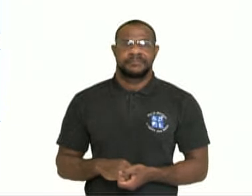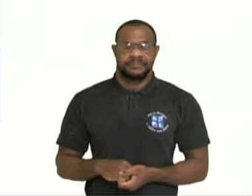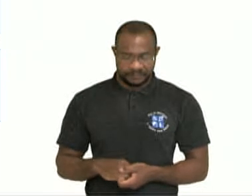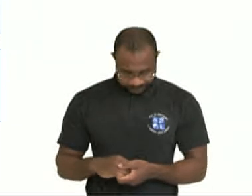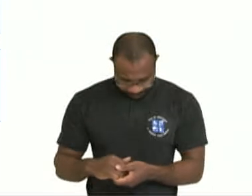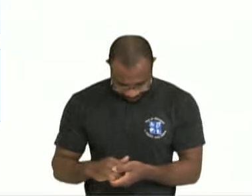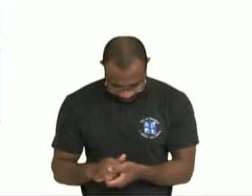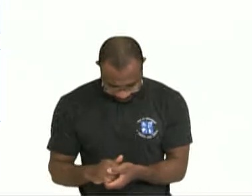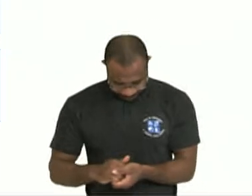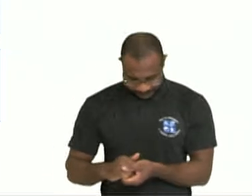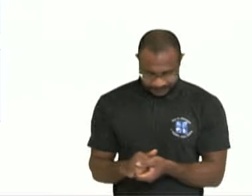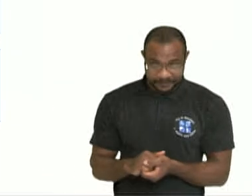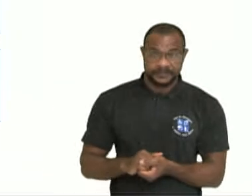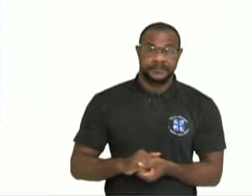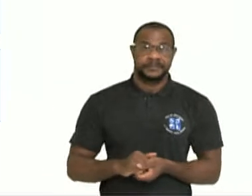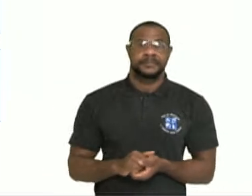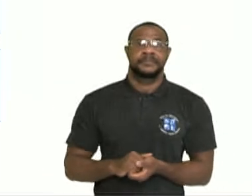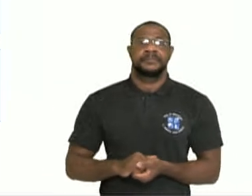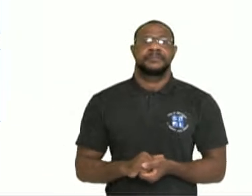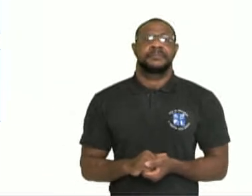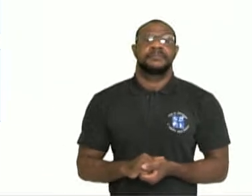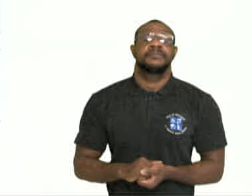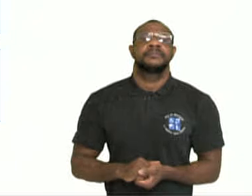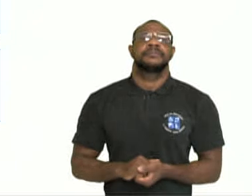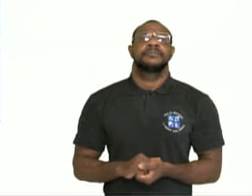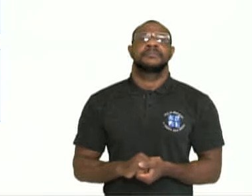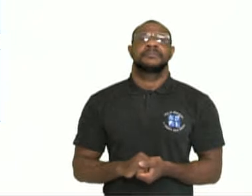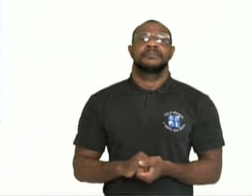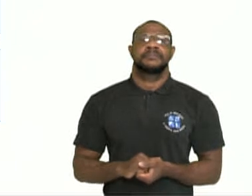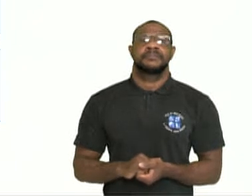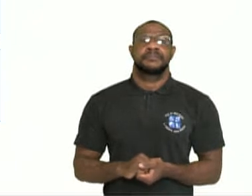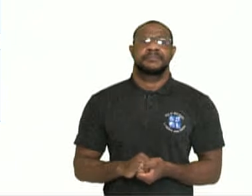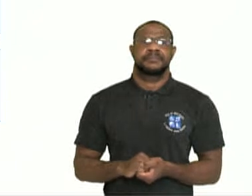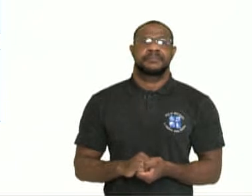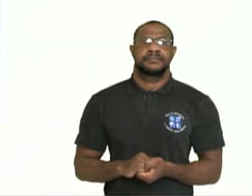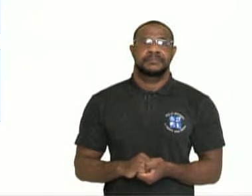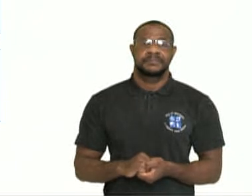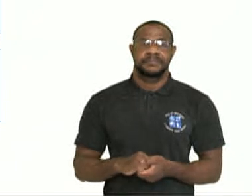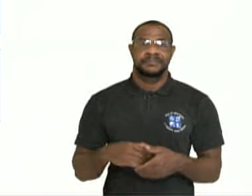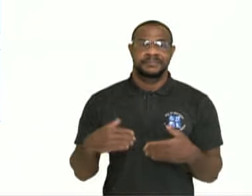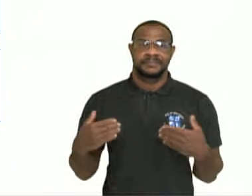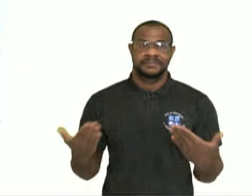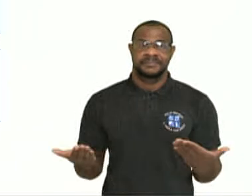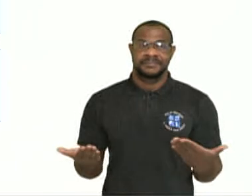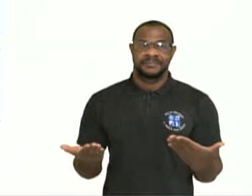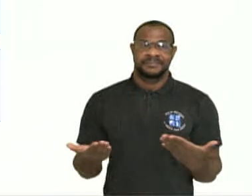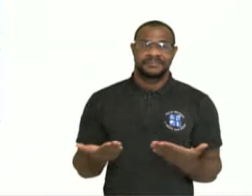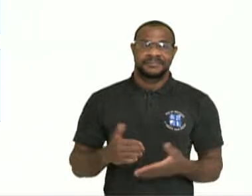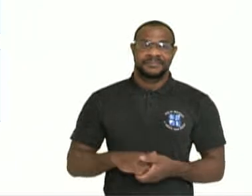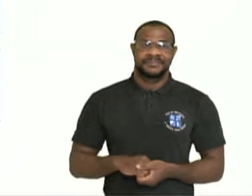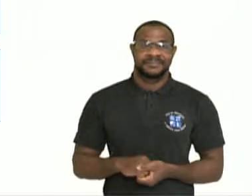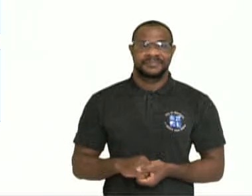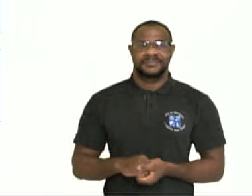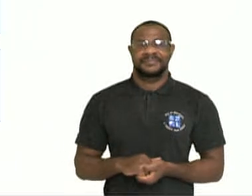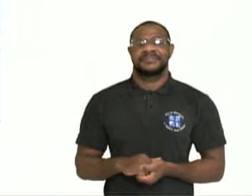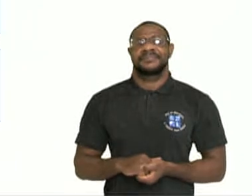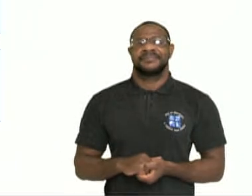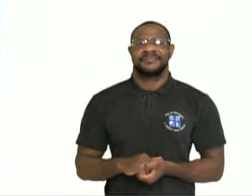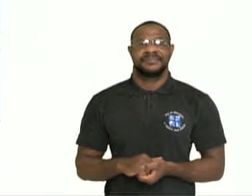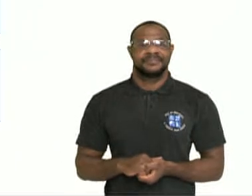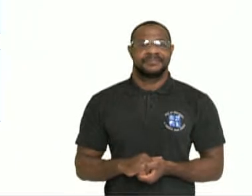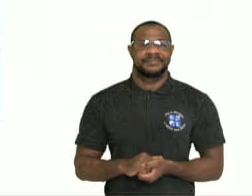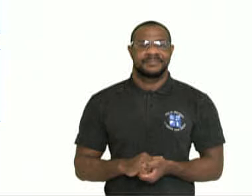as conjunções copulativas, a ni. As conjunções coordinantes ni e tampoco unem